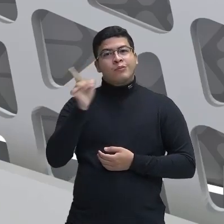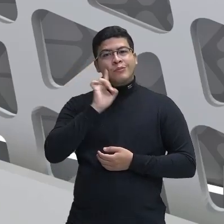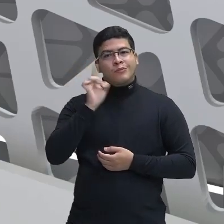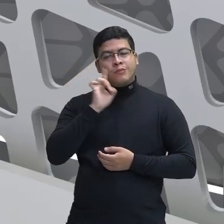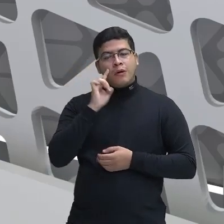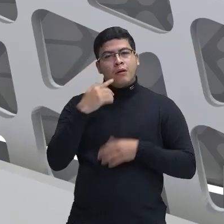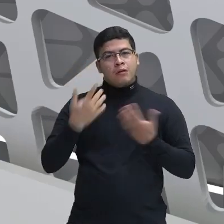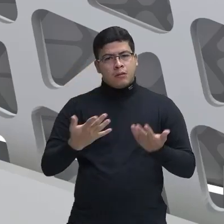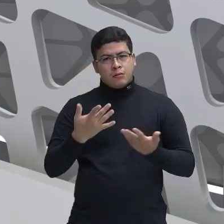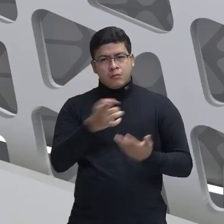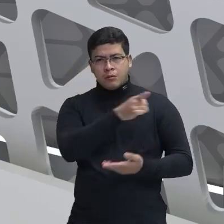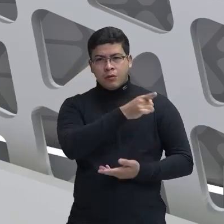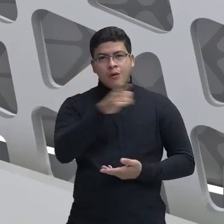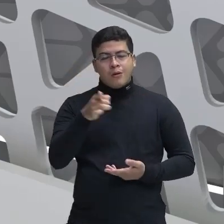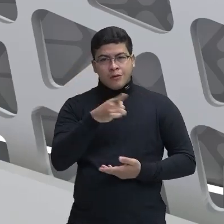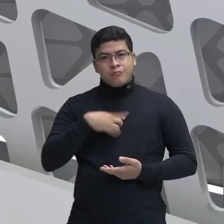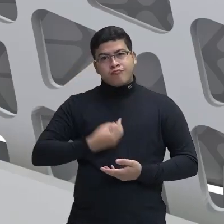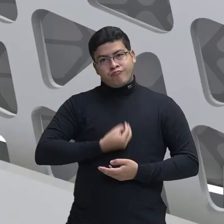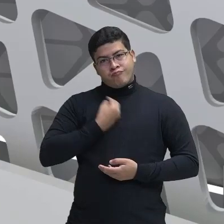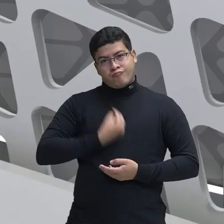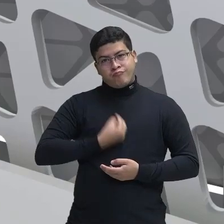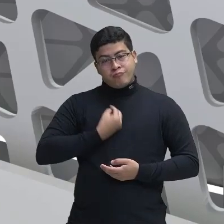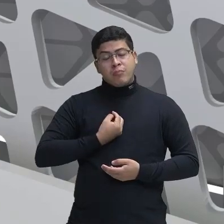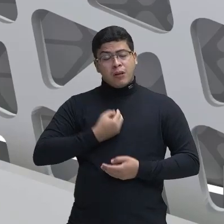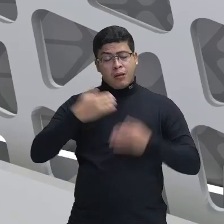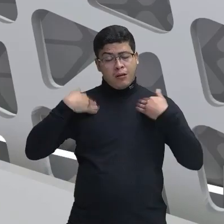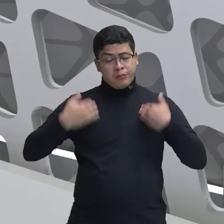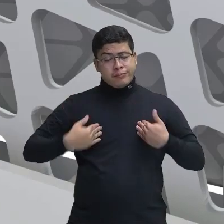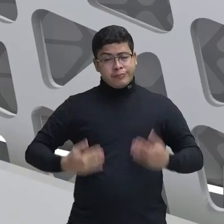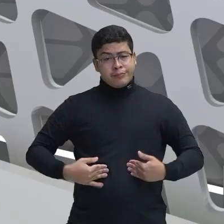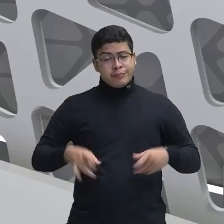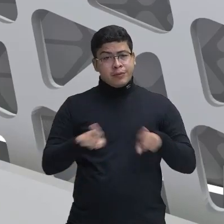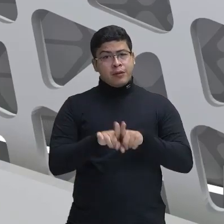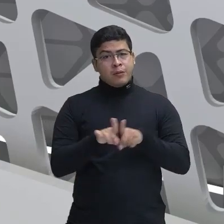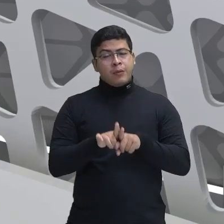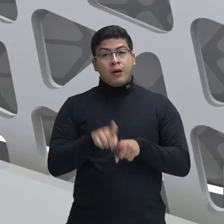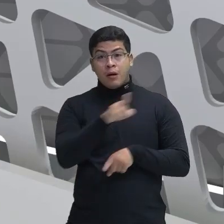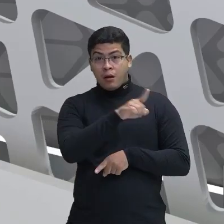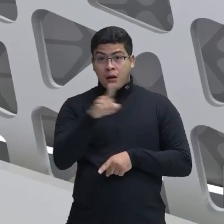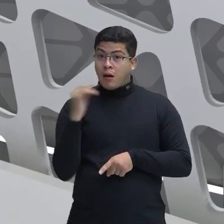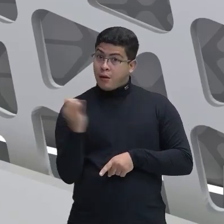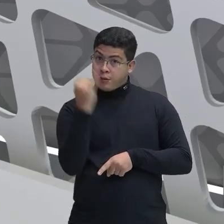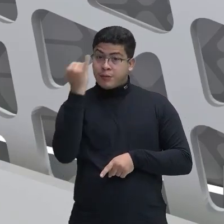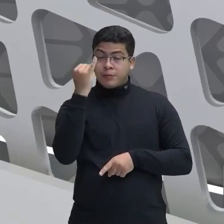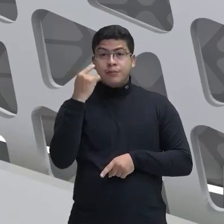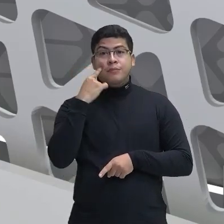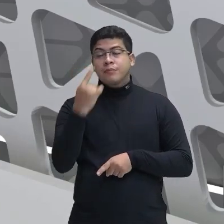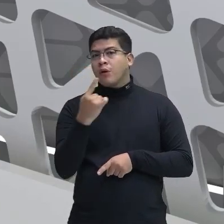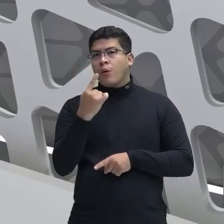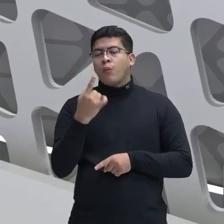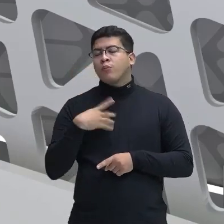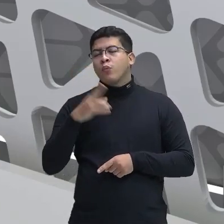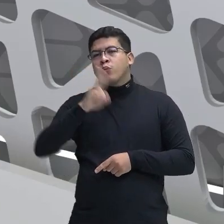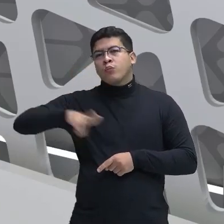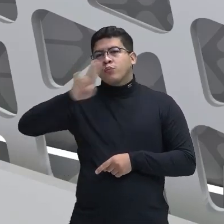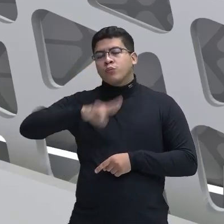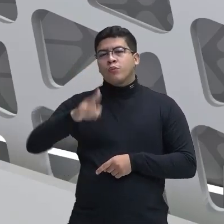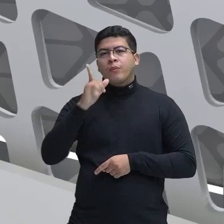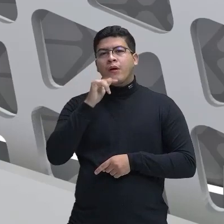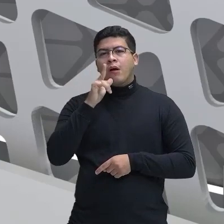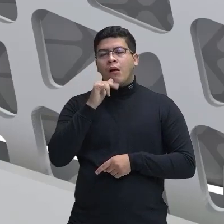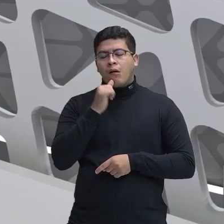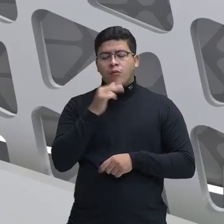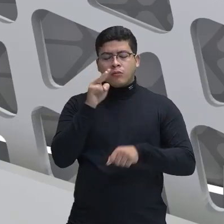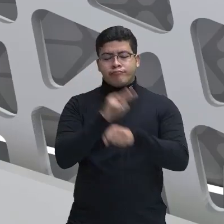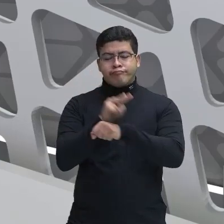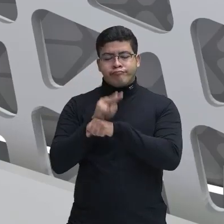dia, ela está presente no nosso organismo também, é importante que a gente saiba que o consumo de uma água tratada,